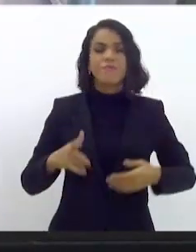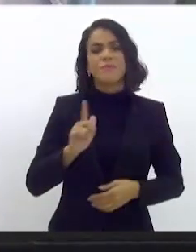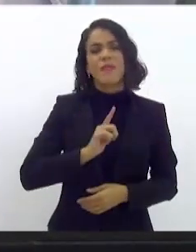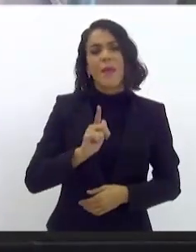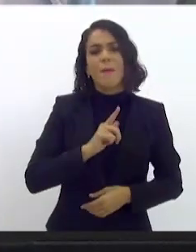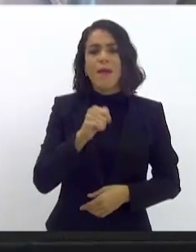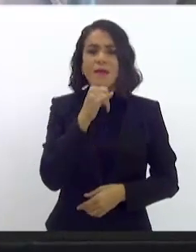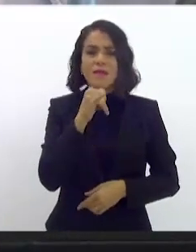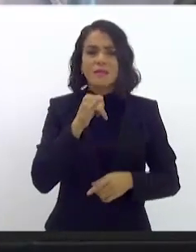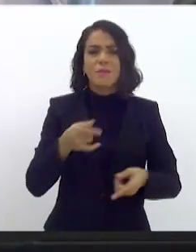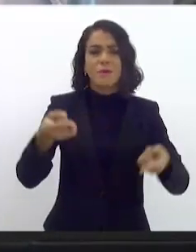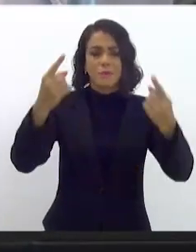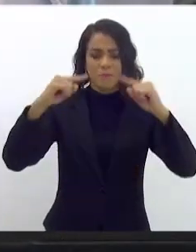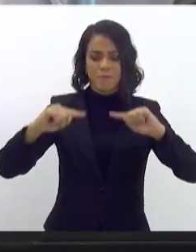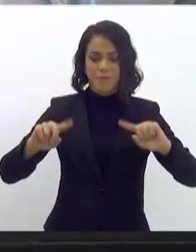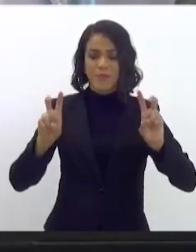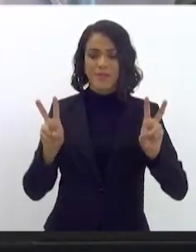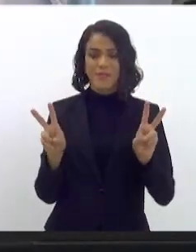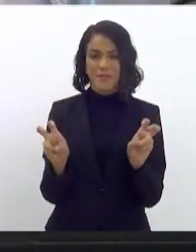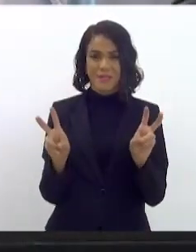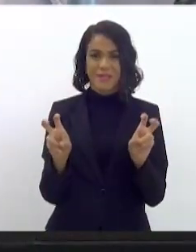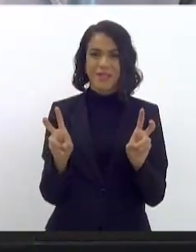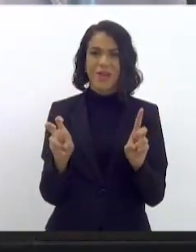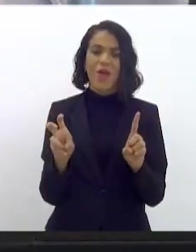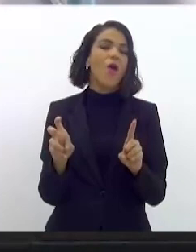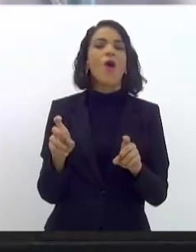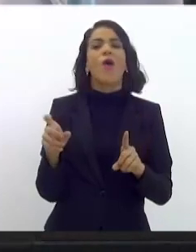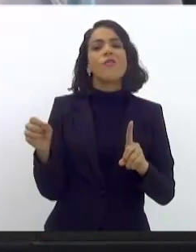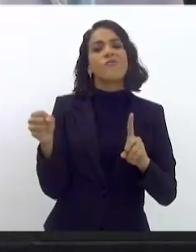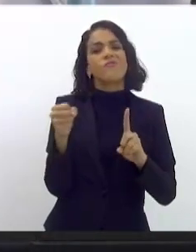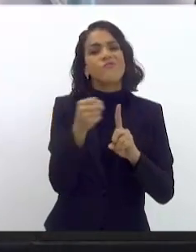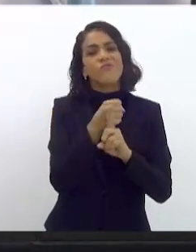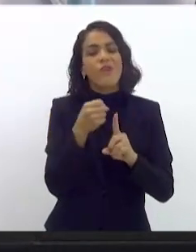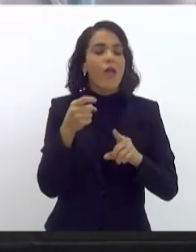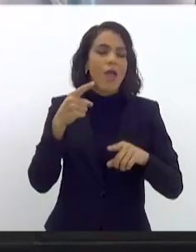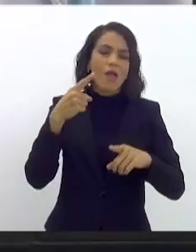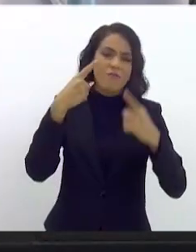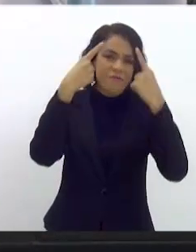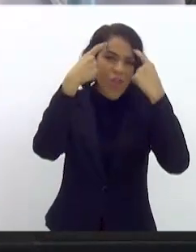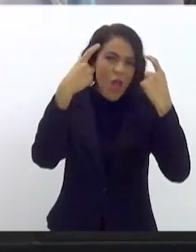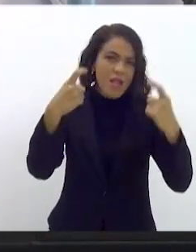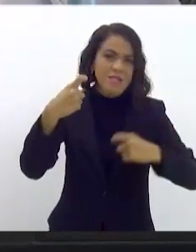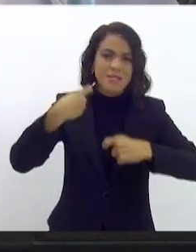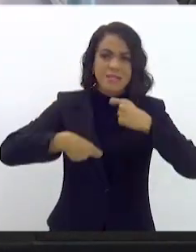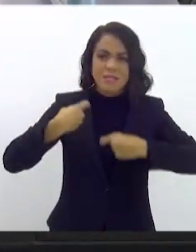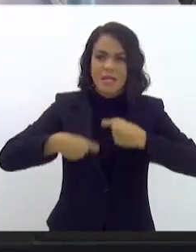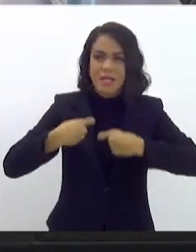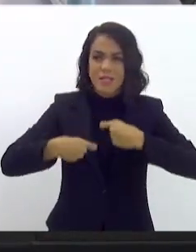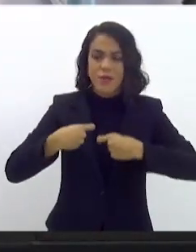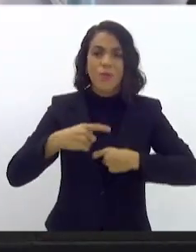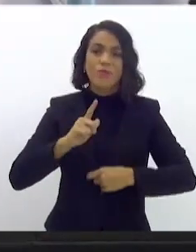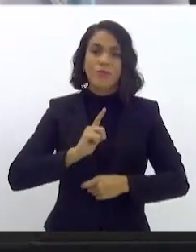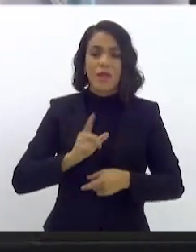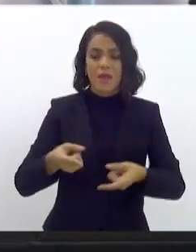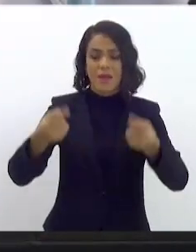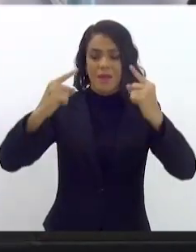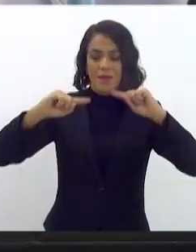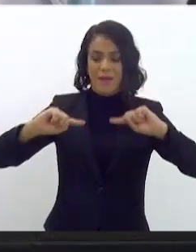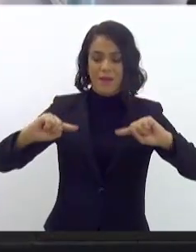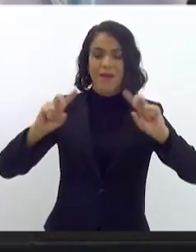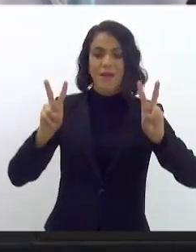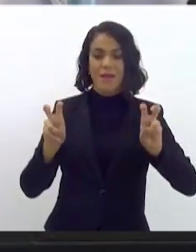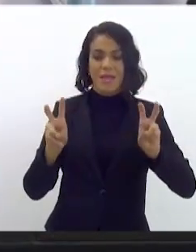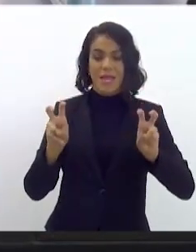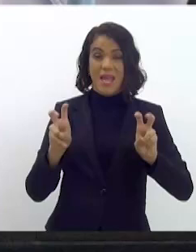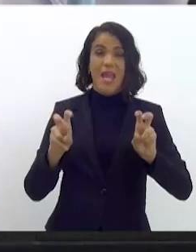um subtítulo dizendo violência sexual, melhor exemplo, violência sexual contra a mulher, tenha lá um subtítulo dizendo